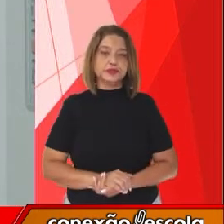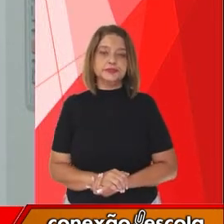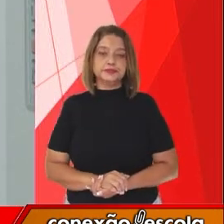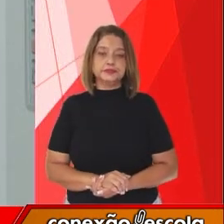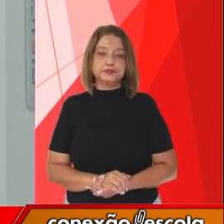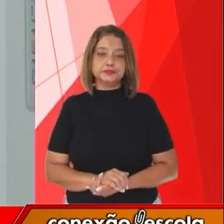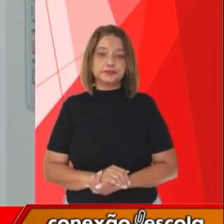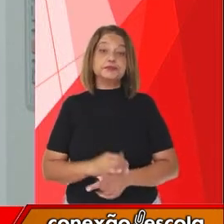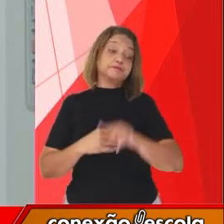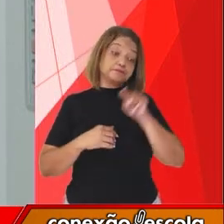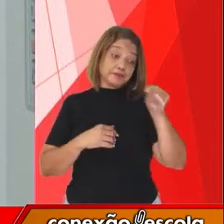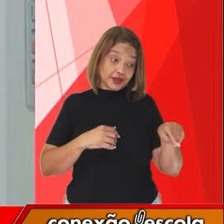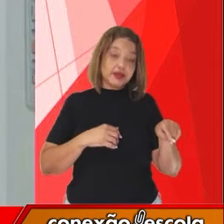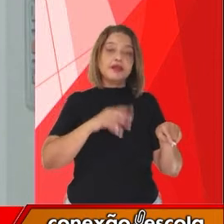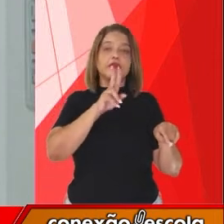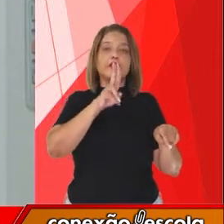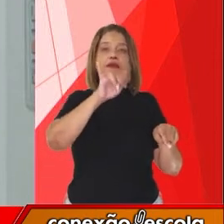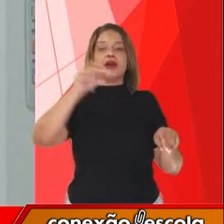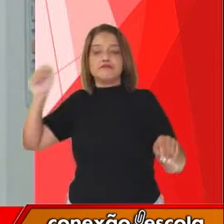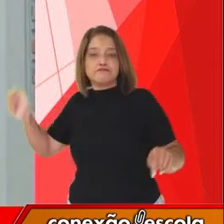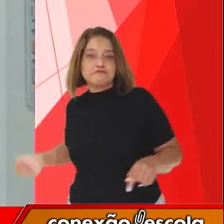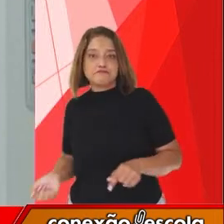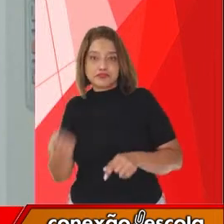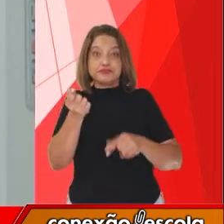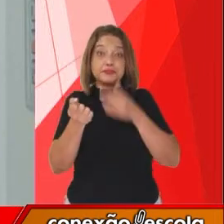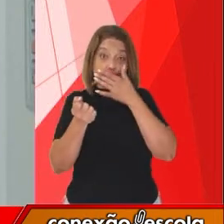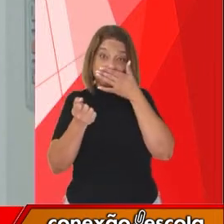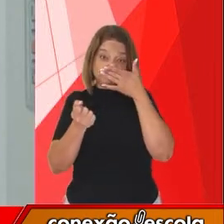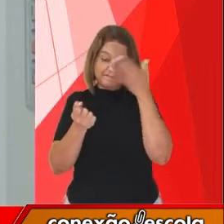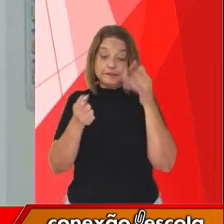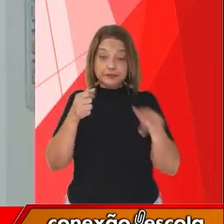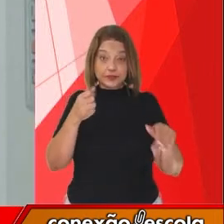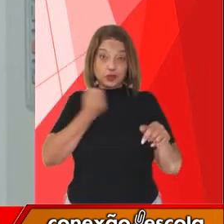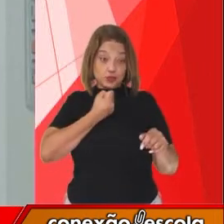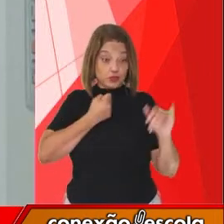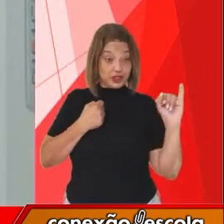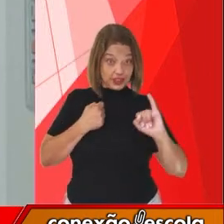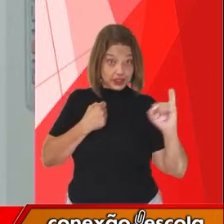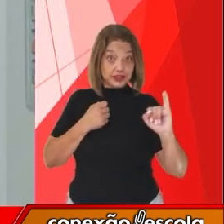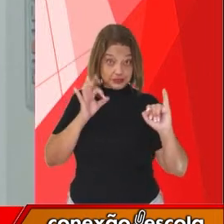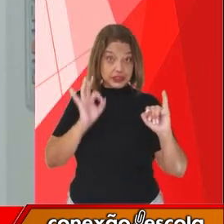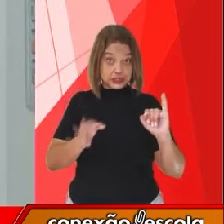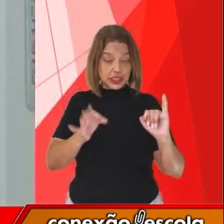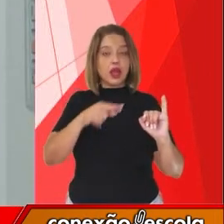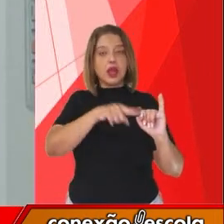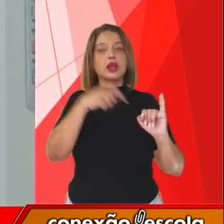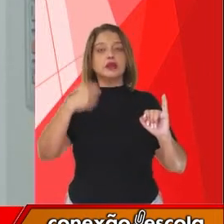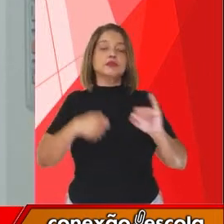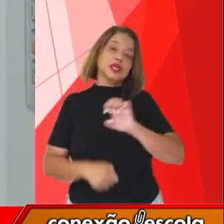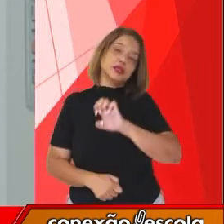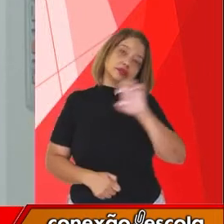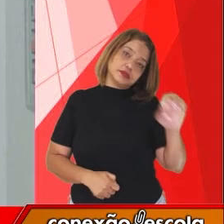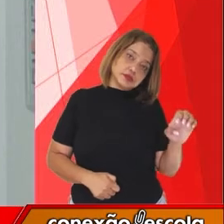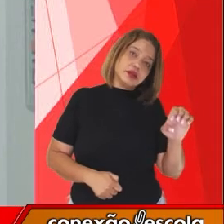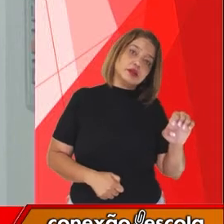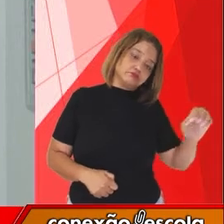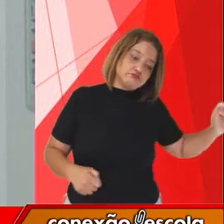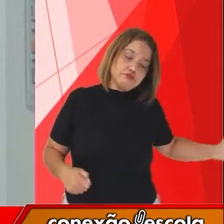Esse cara aqui é que está no saque. Aí, o placar dele é ímpar, não é? Ele tem que sacar do lado esquerdo.